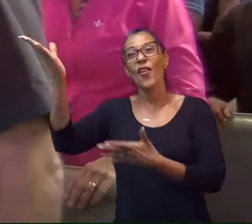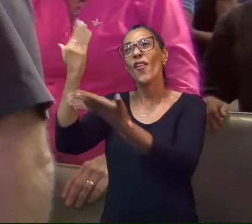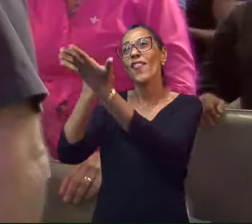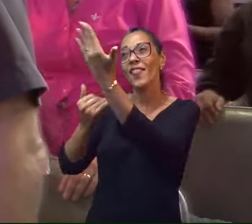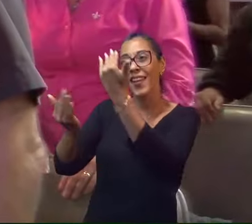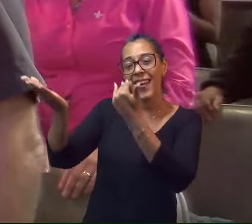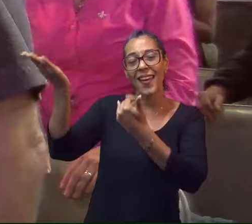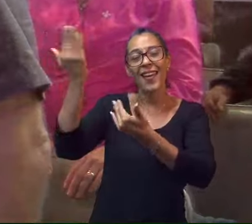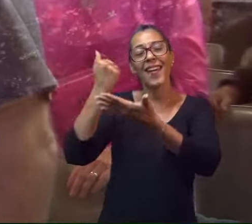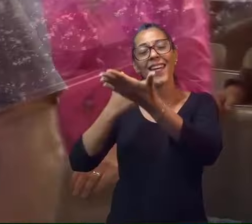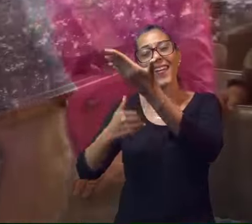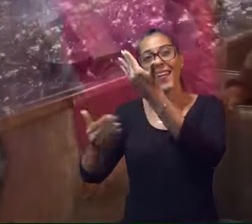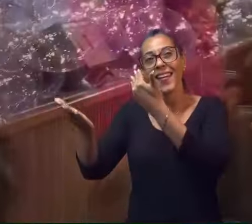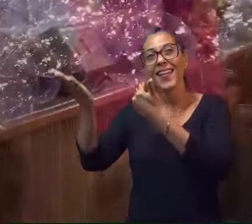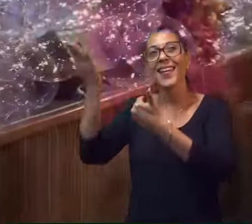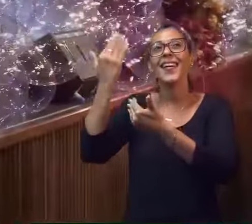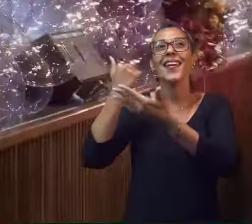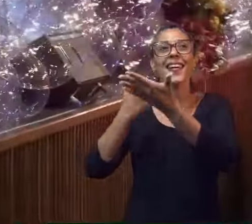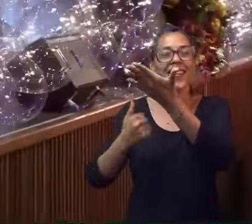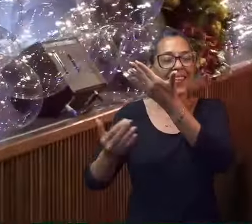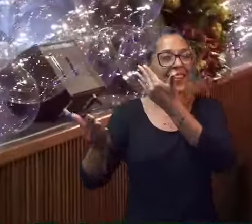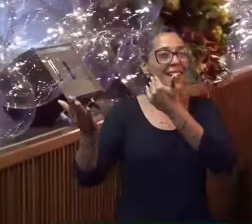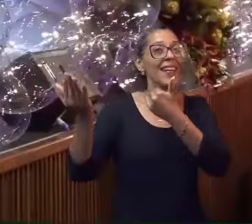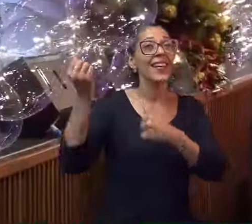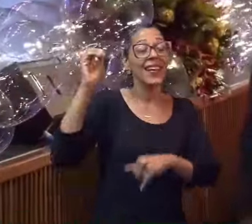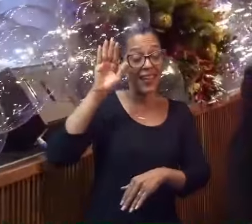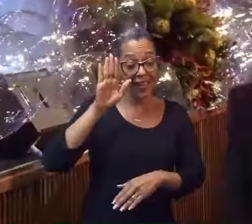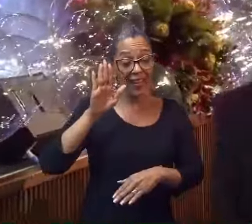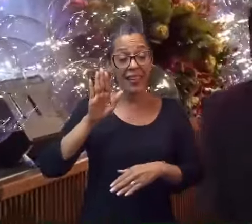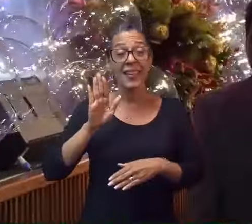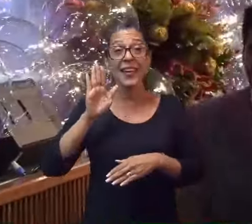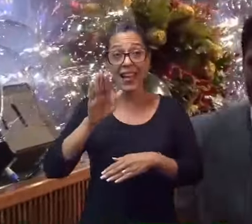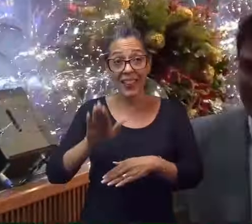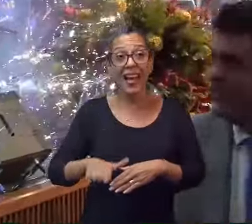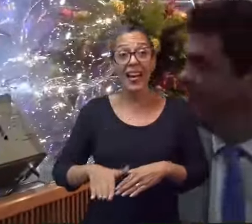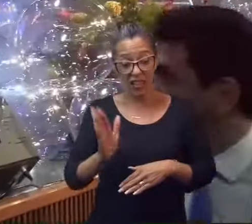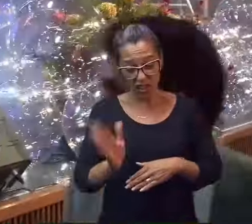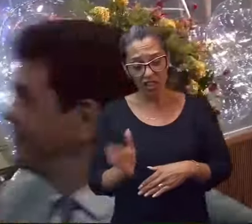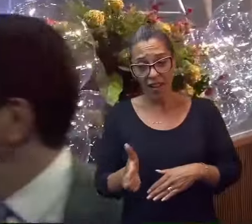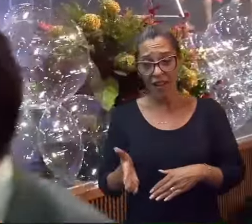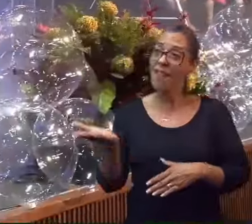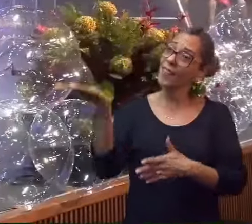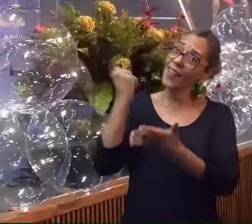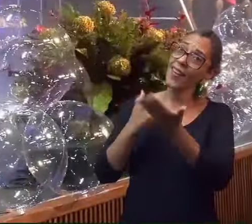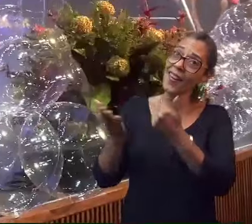fica senhor já se faz pra mim